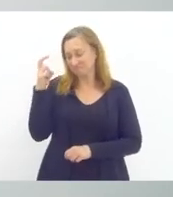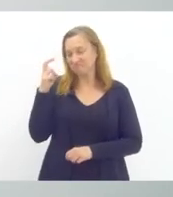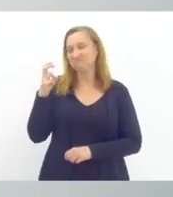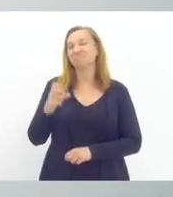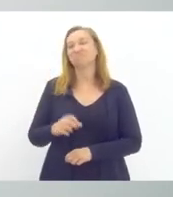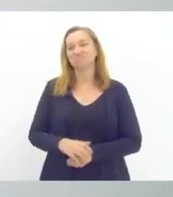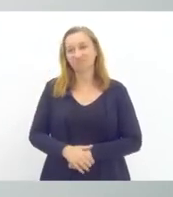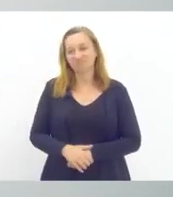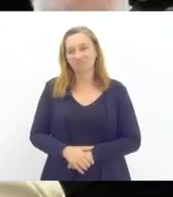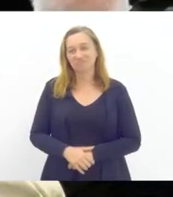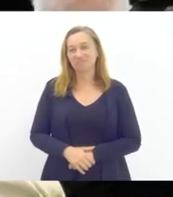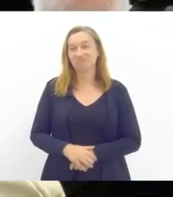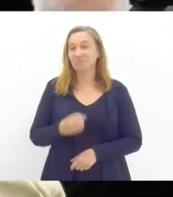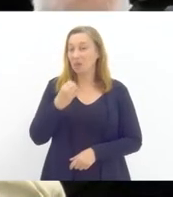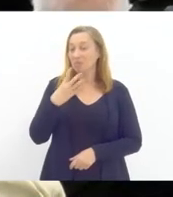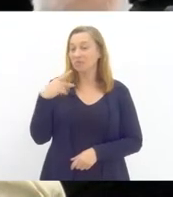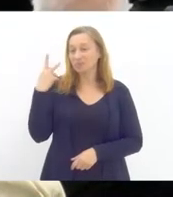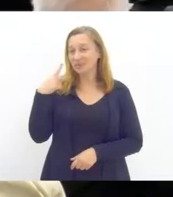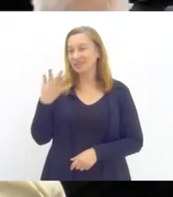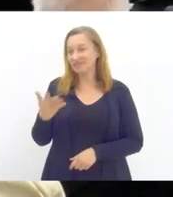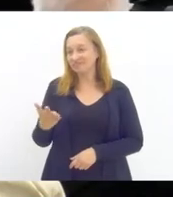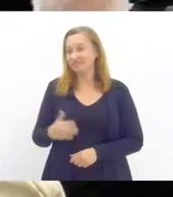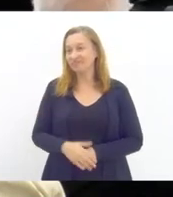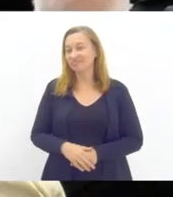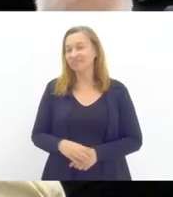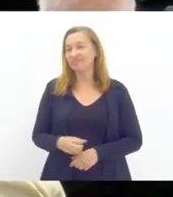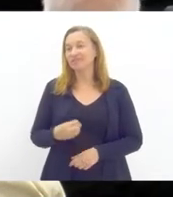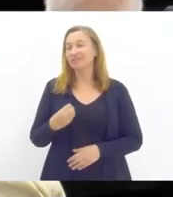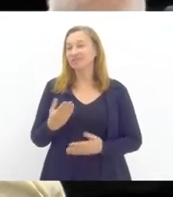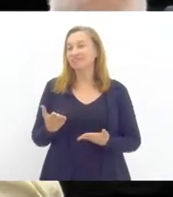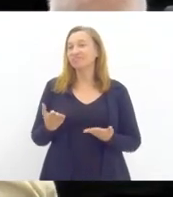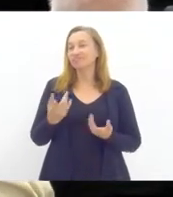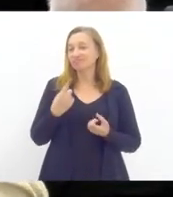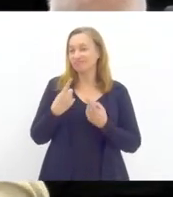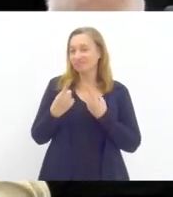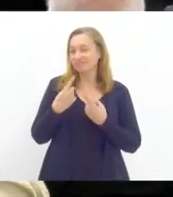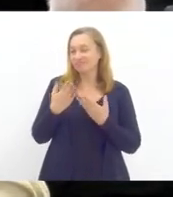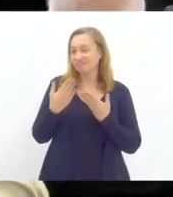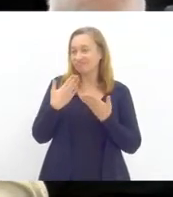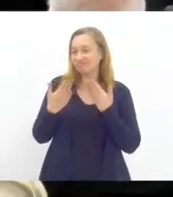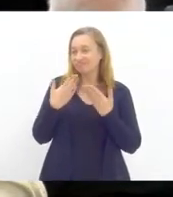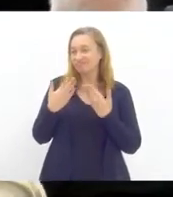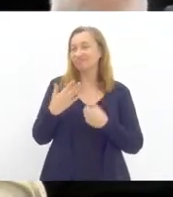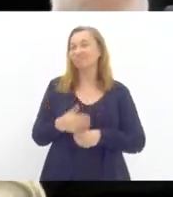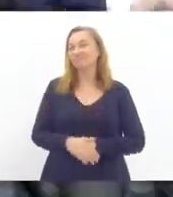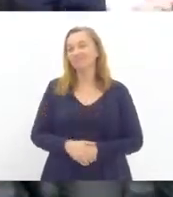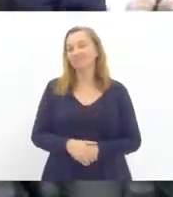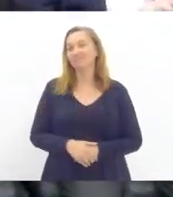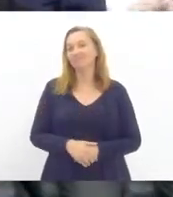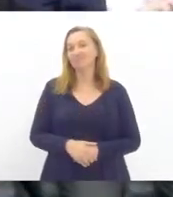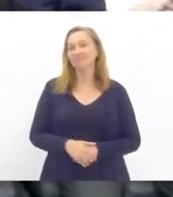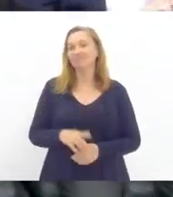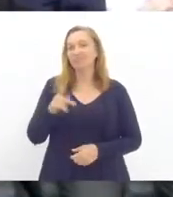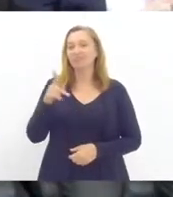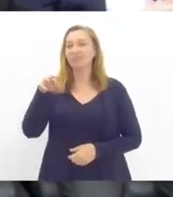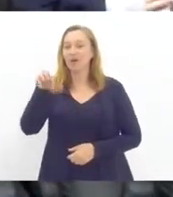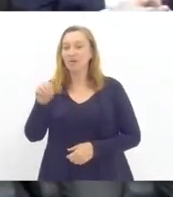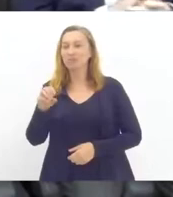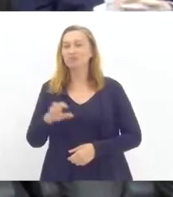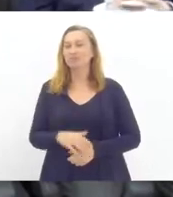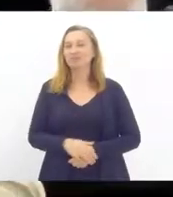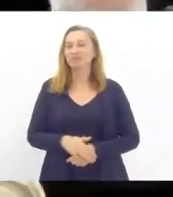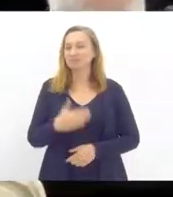né da boa política do Bom Combate Paulo ganime